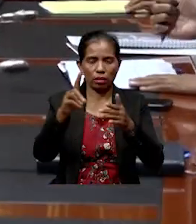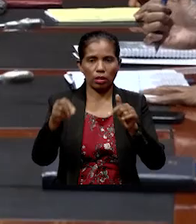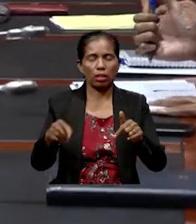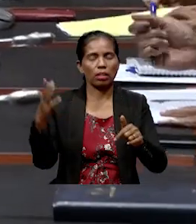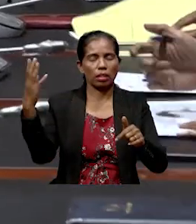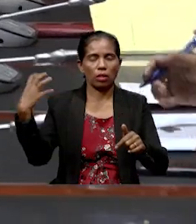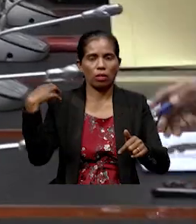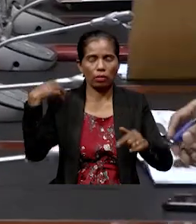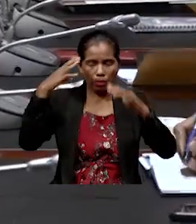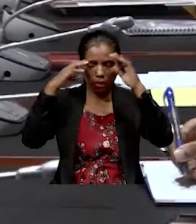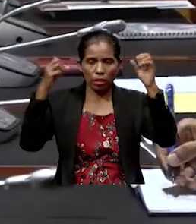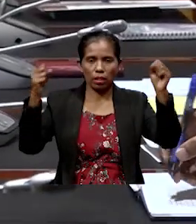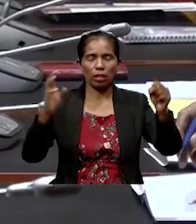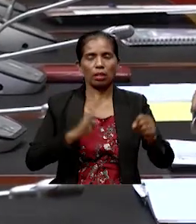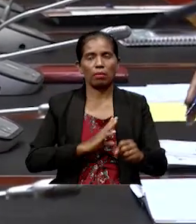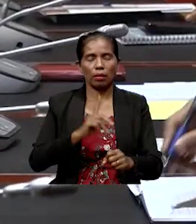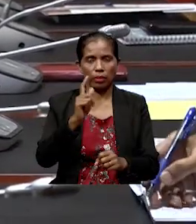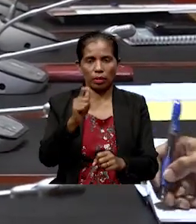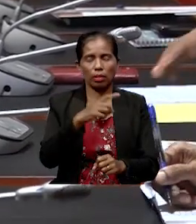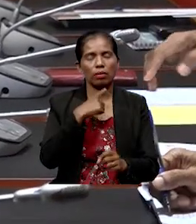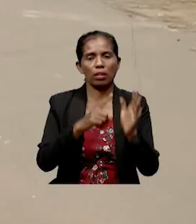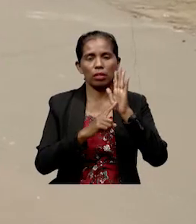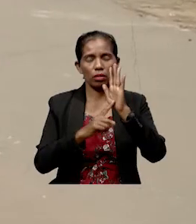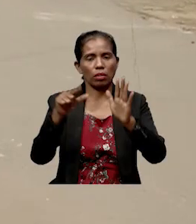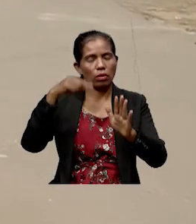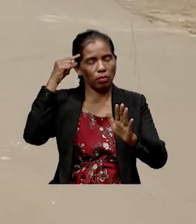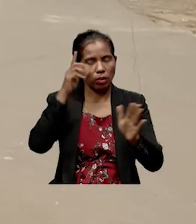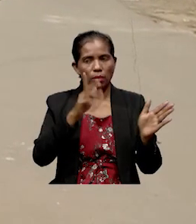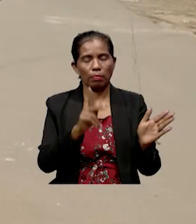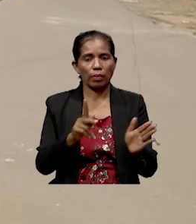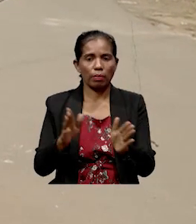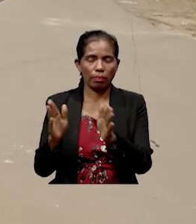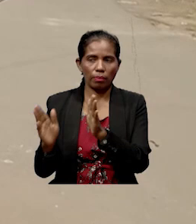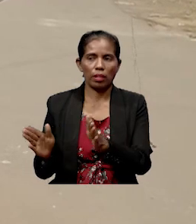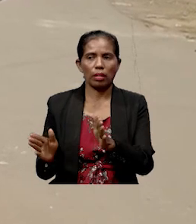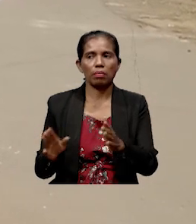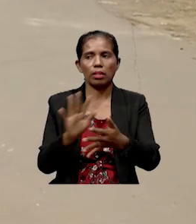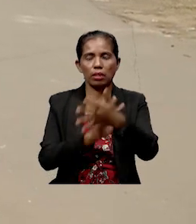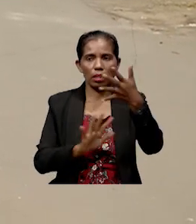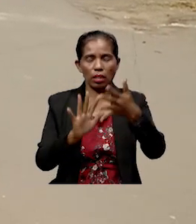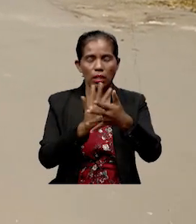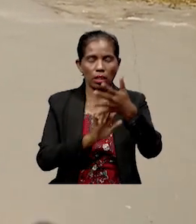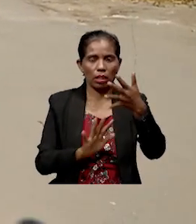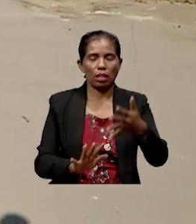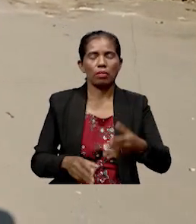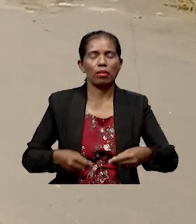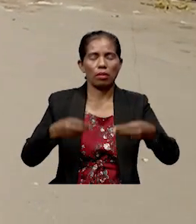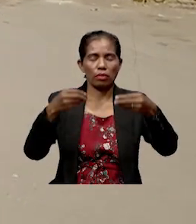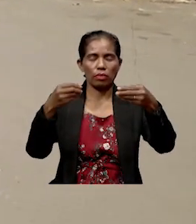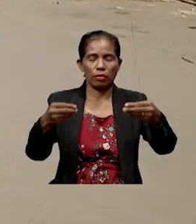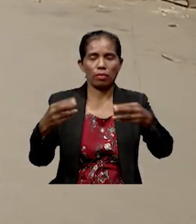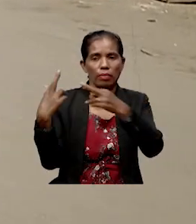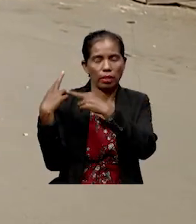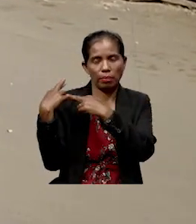Palácio Presidencial Barro Pité, onde informa quando o governo e a preparação da cerimônia tomada de posse do presidente eleito